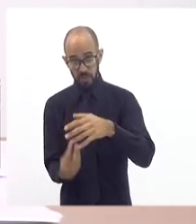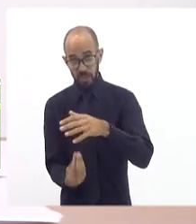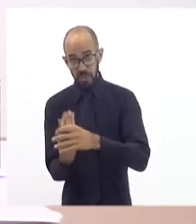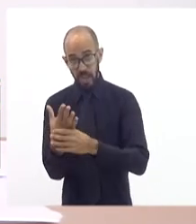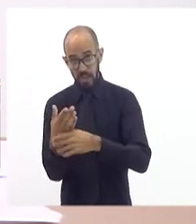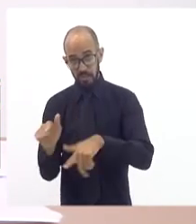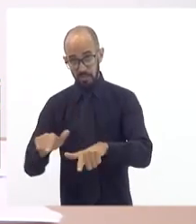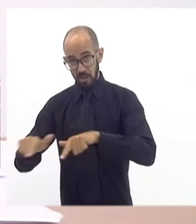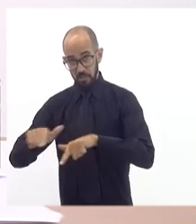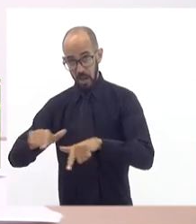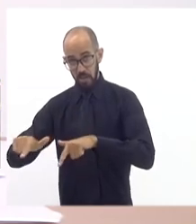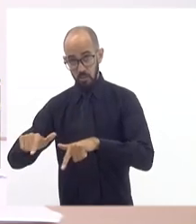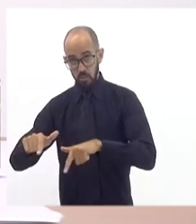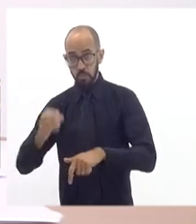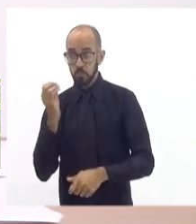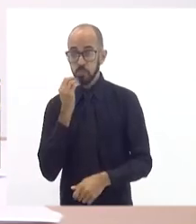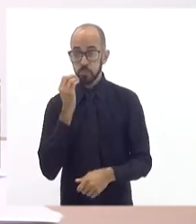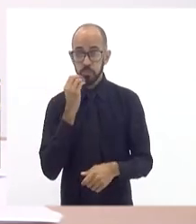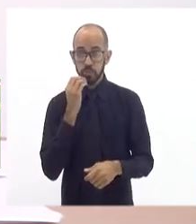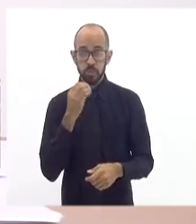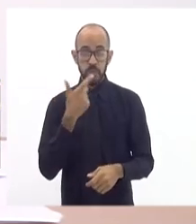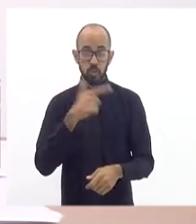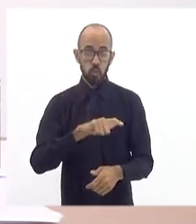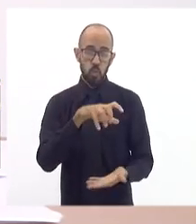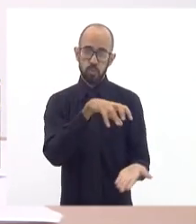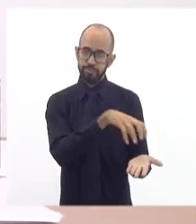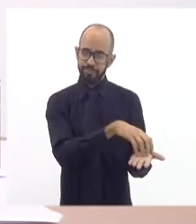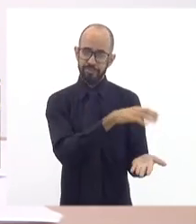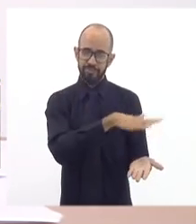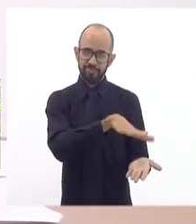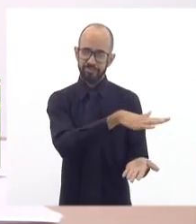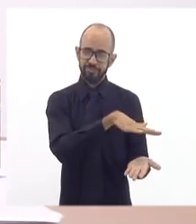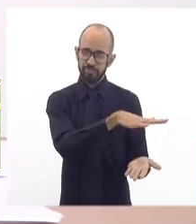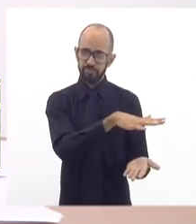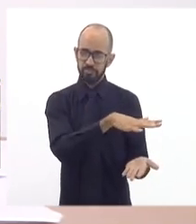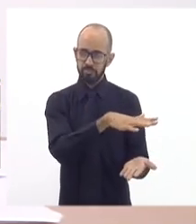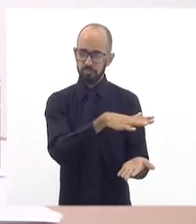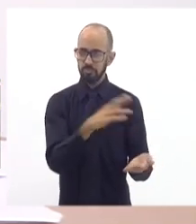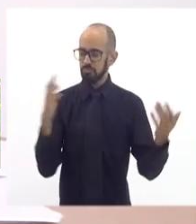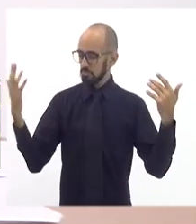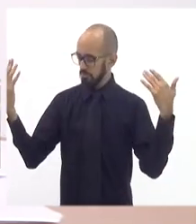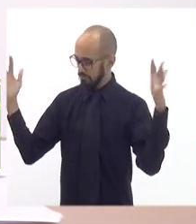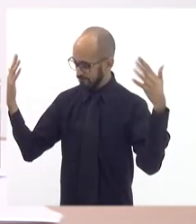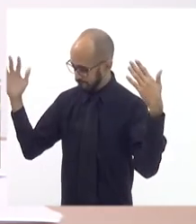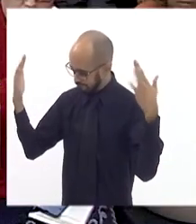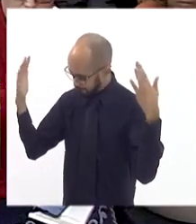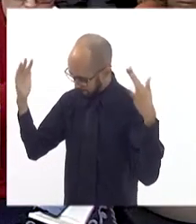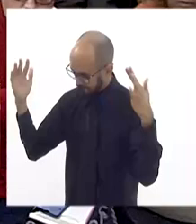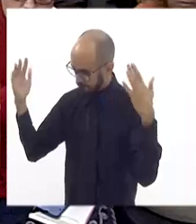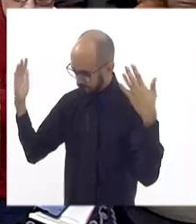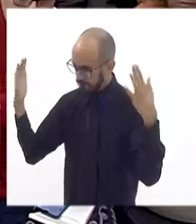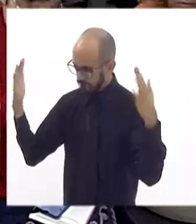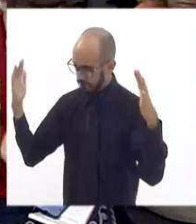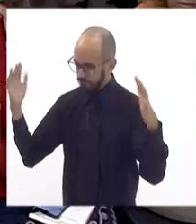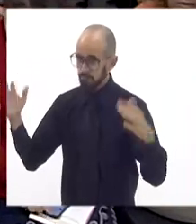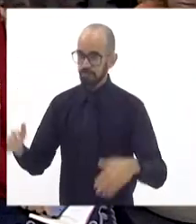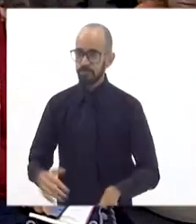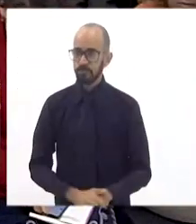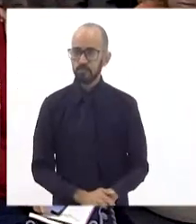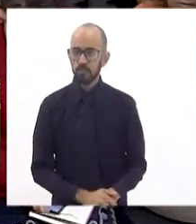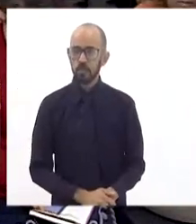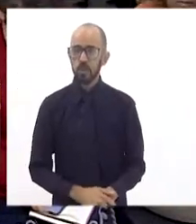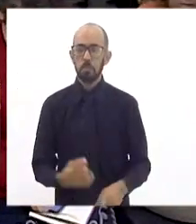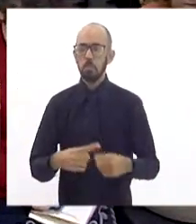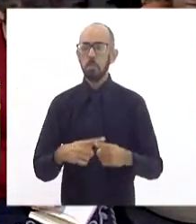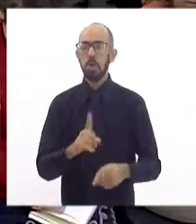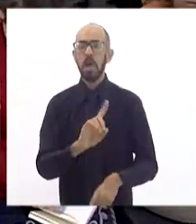emprego fosse tão importante colocar em outras áreas É verdade você paga com as várias é é porque eu